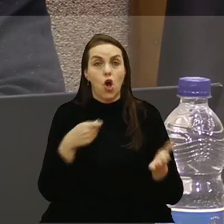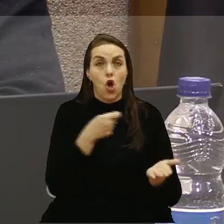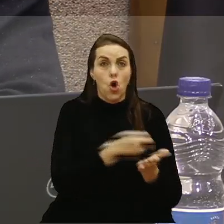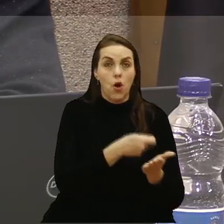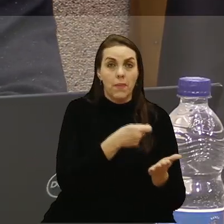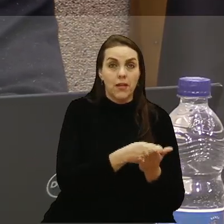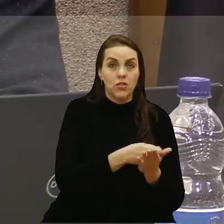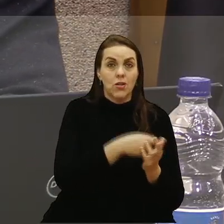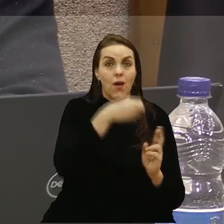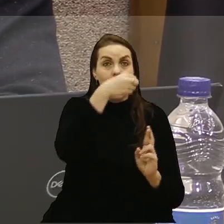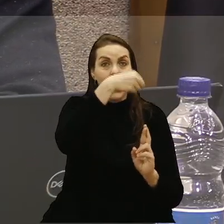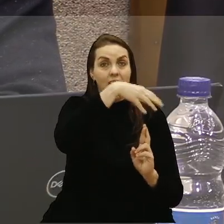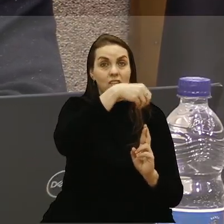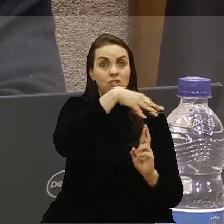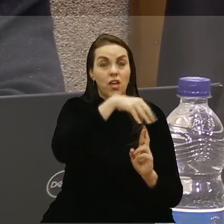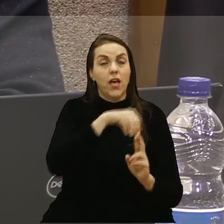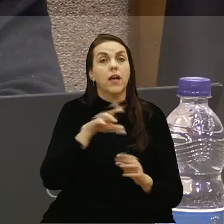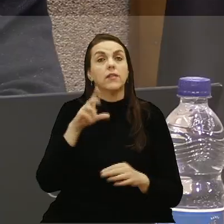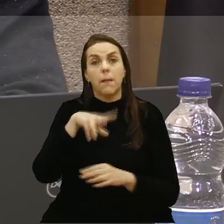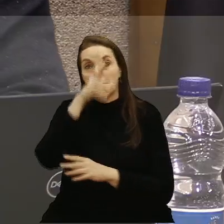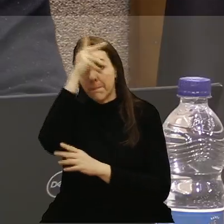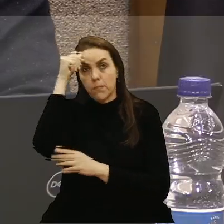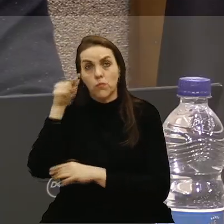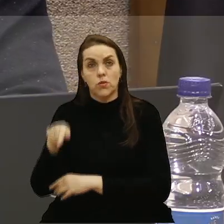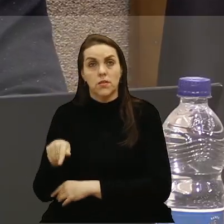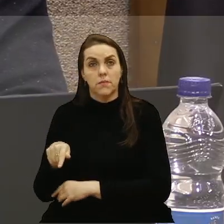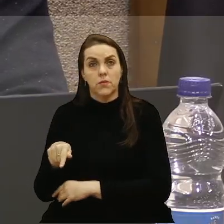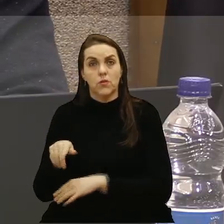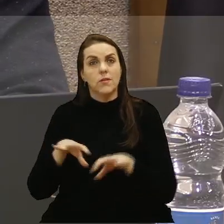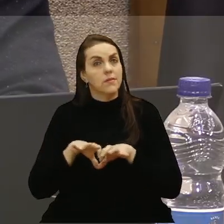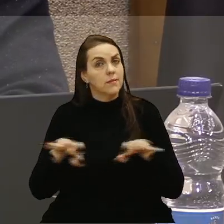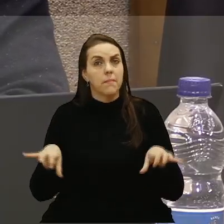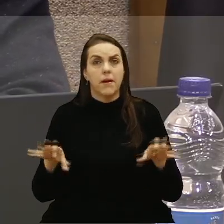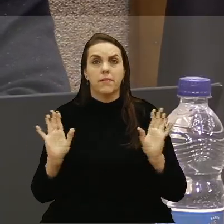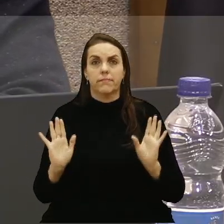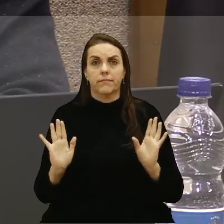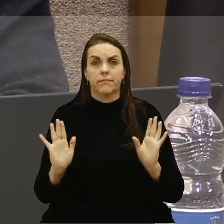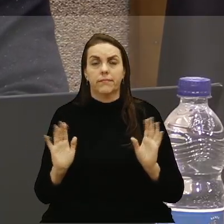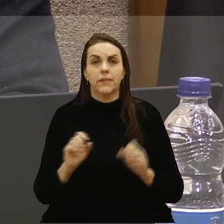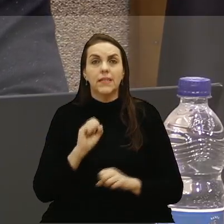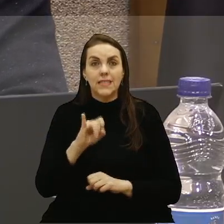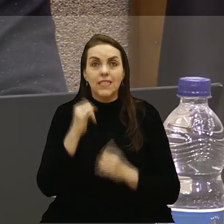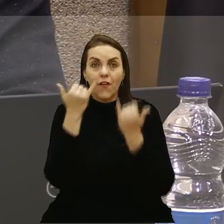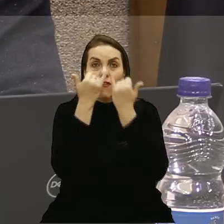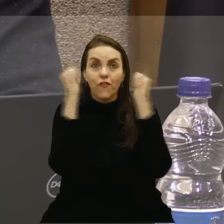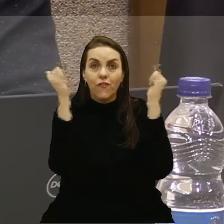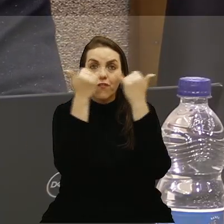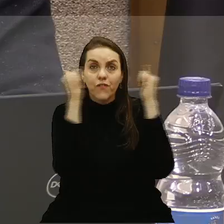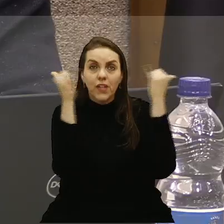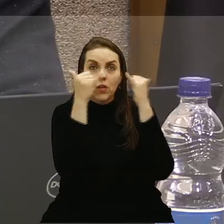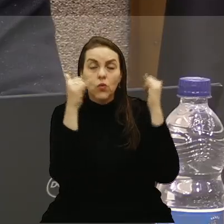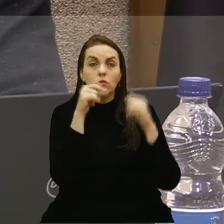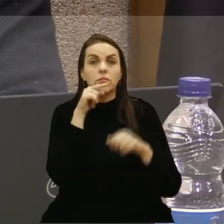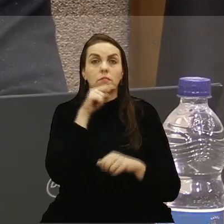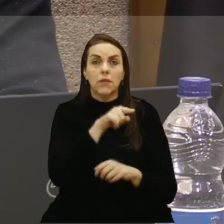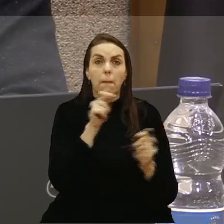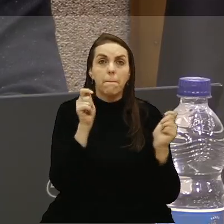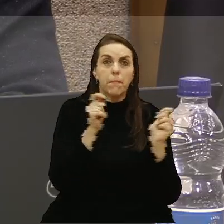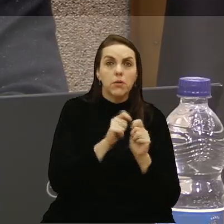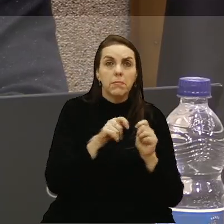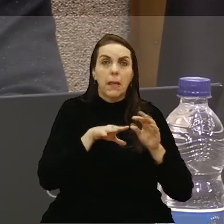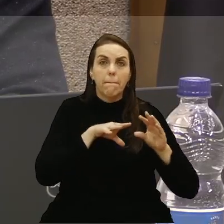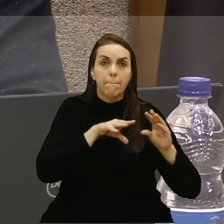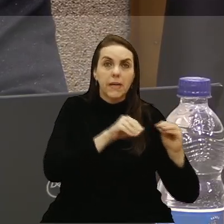é do município. Mais ainda, nós precisamos separar. Você está na fiação, quem pode, quem não